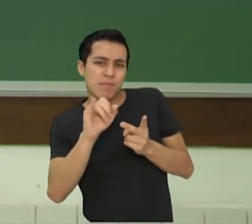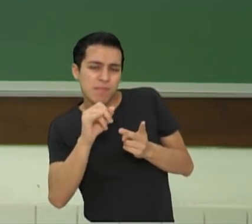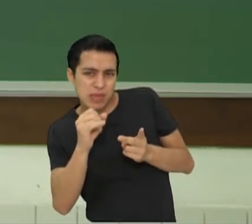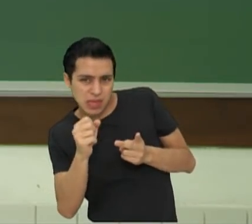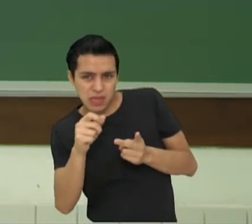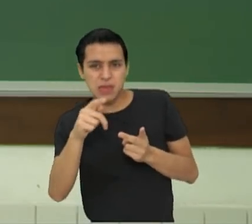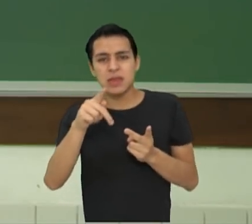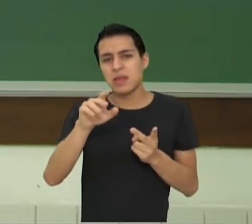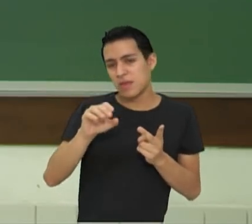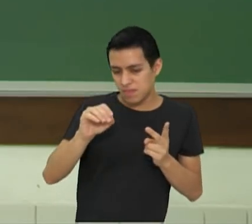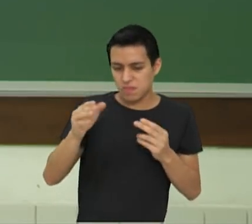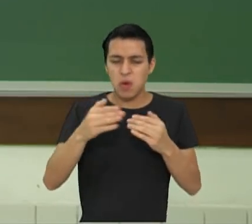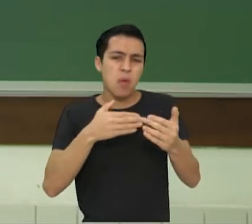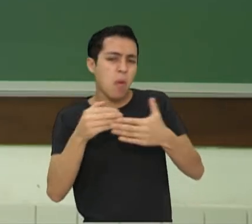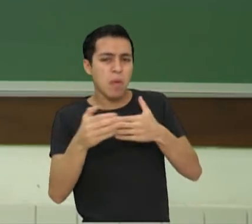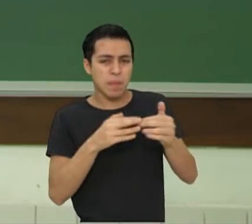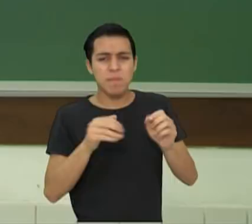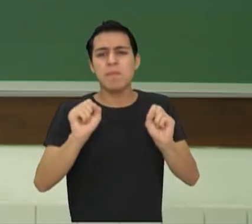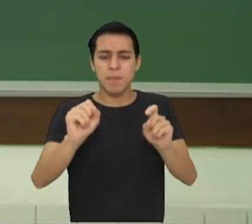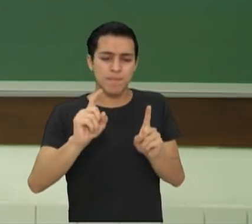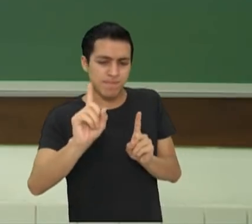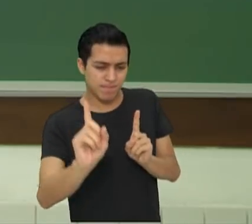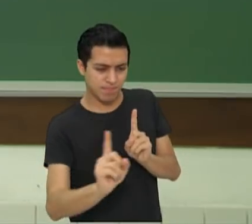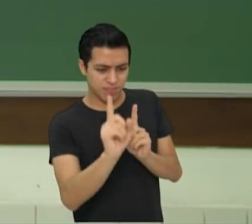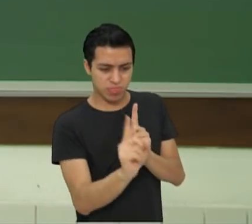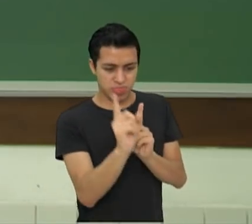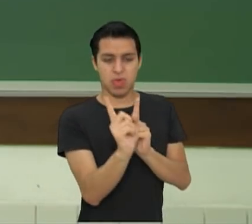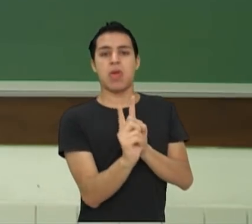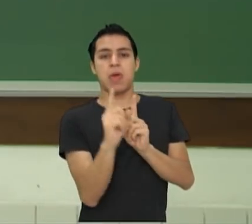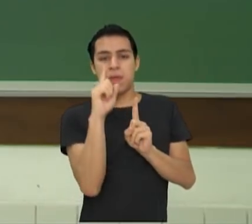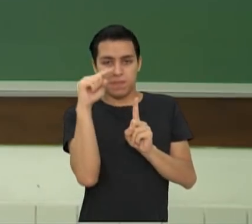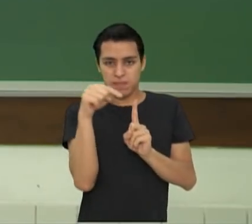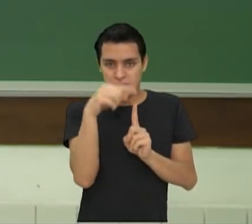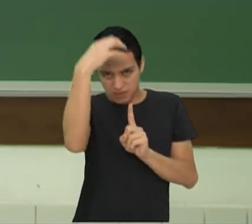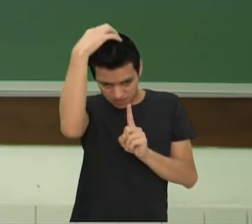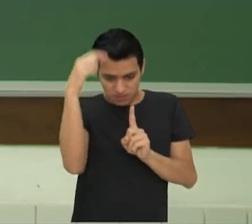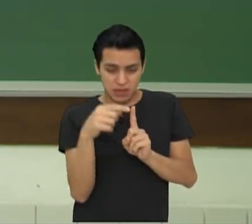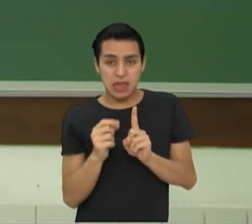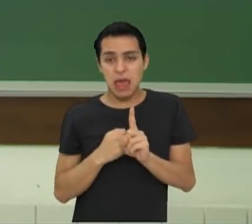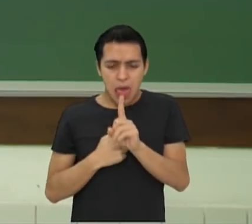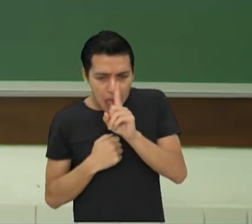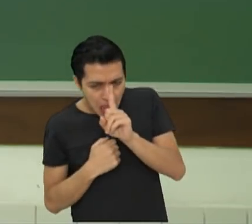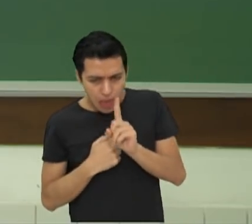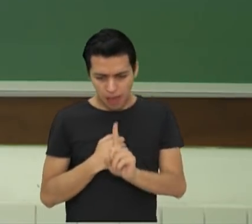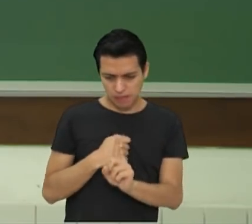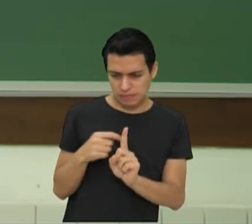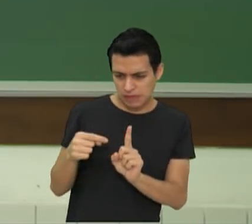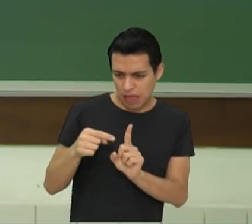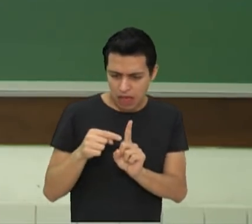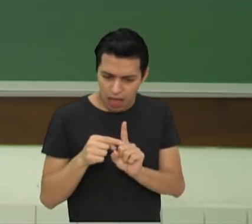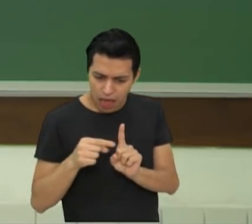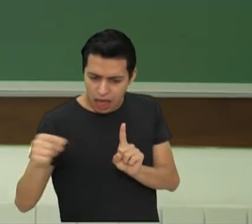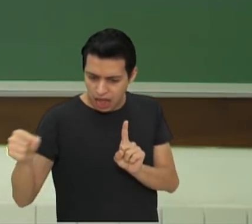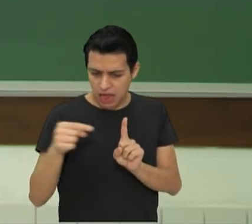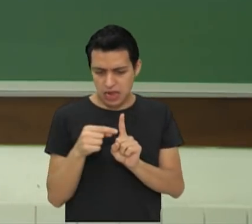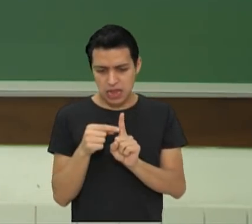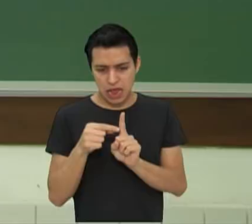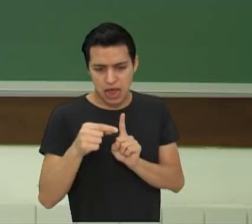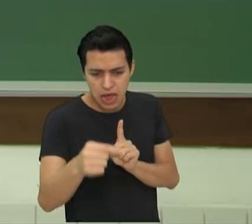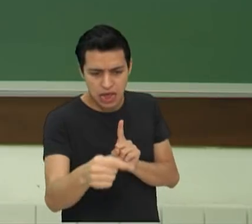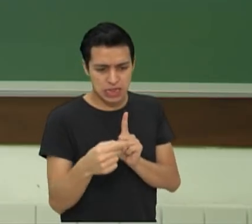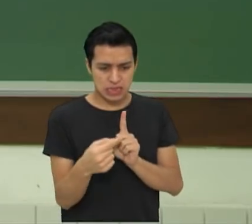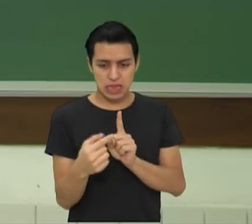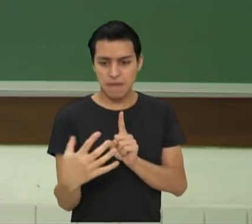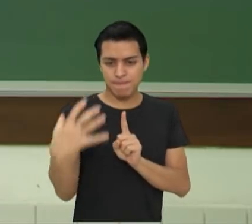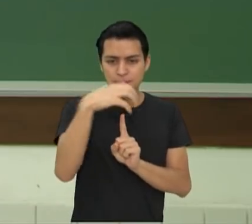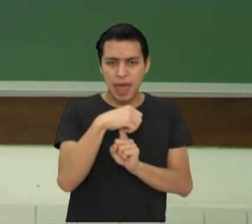qualquer peça pode ameaçar o rei adversário. Então, ameaçou, né? Ele ficou na linha ou ele ficou na casa de captura,